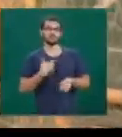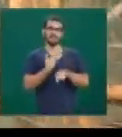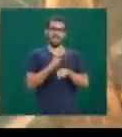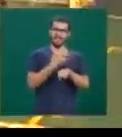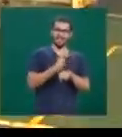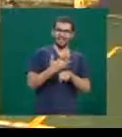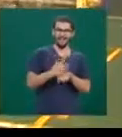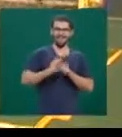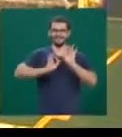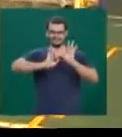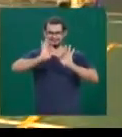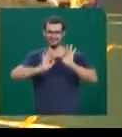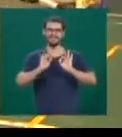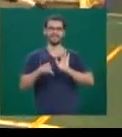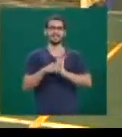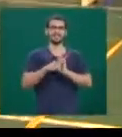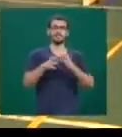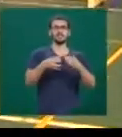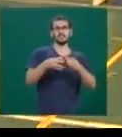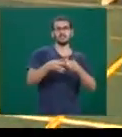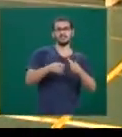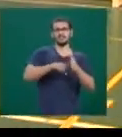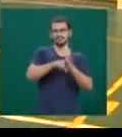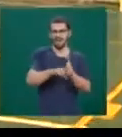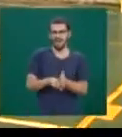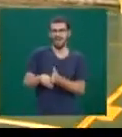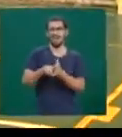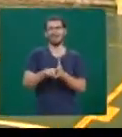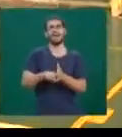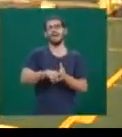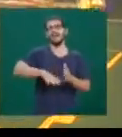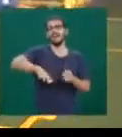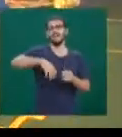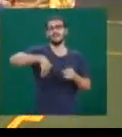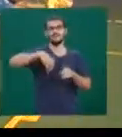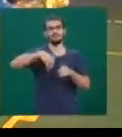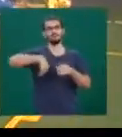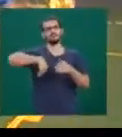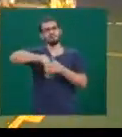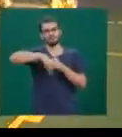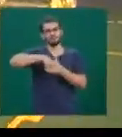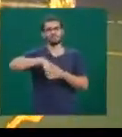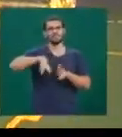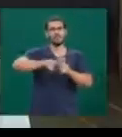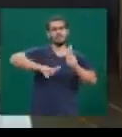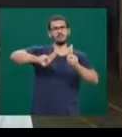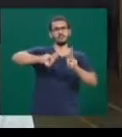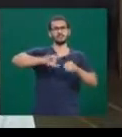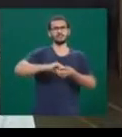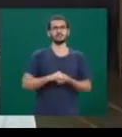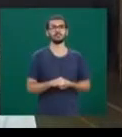foi organizada pelo Grupo de Pesquisa e Ensino em Futsal da Universidade Federal de Uberlândia.